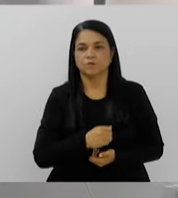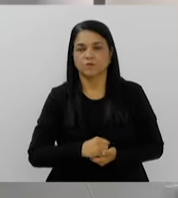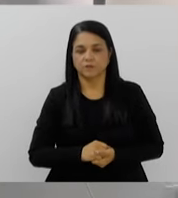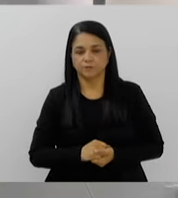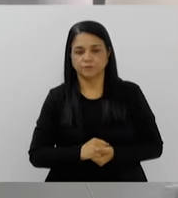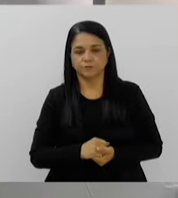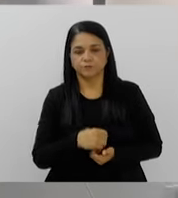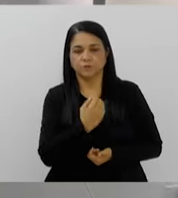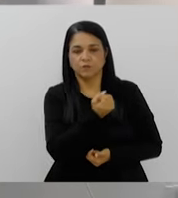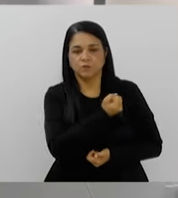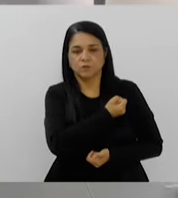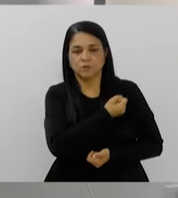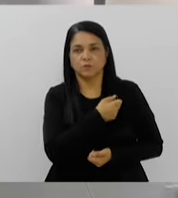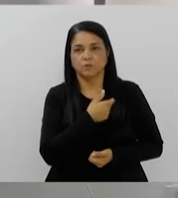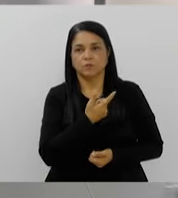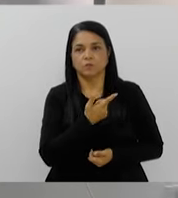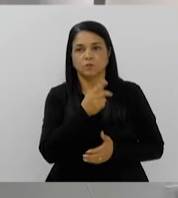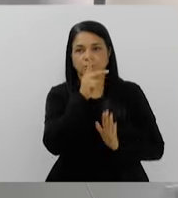Aprovado.